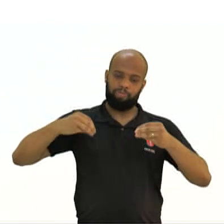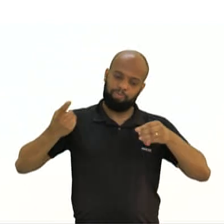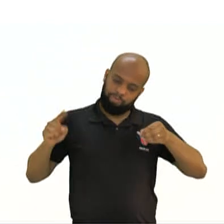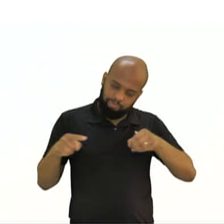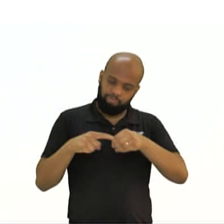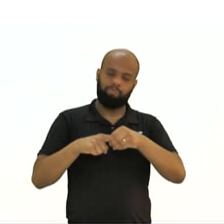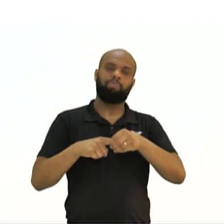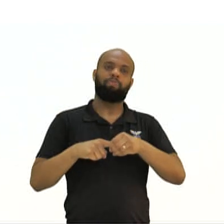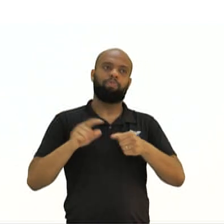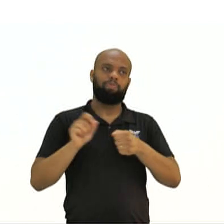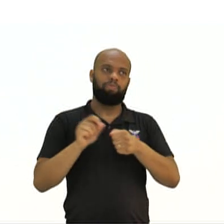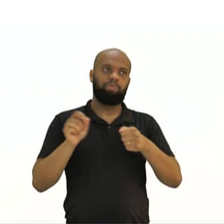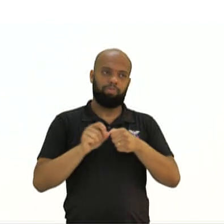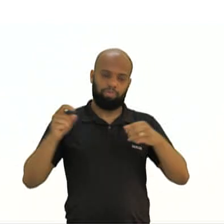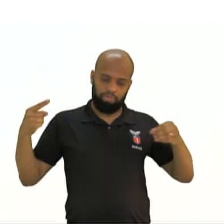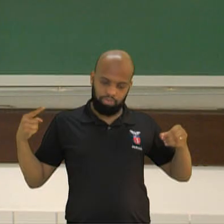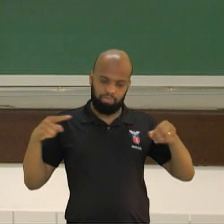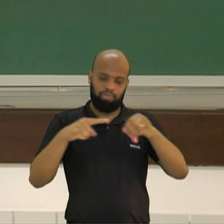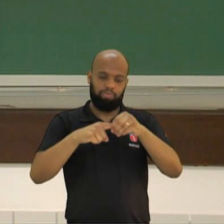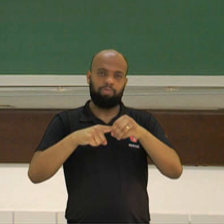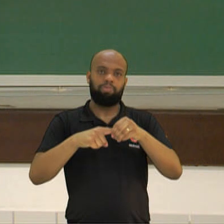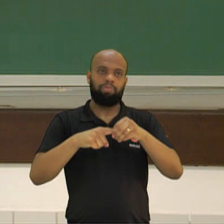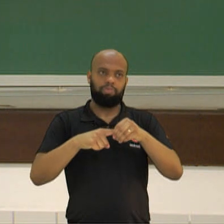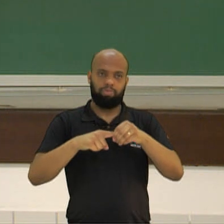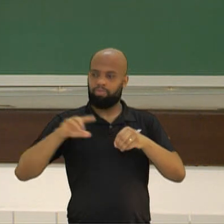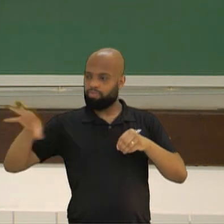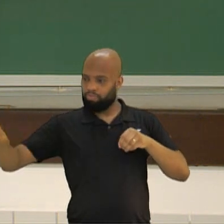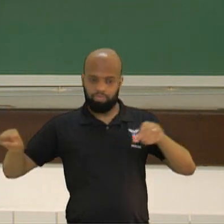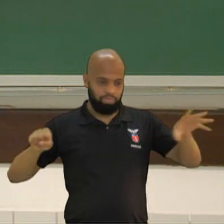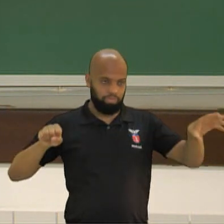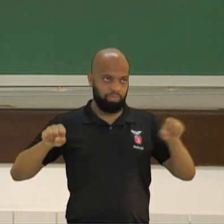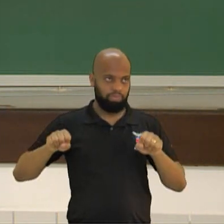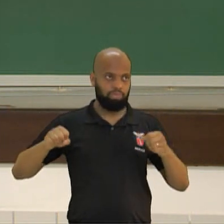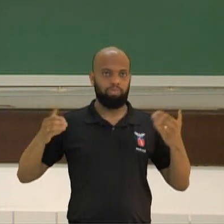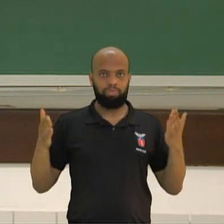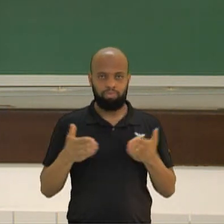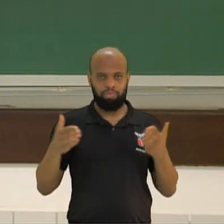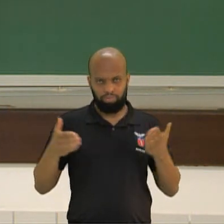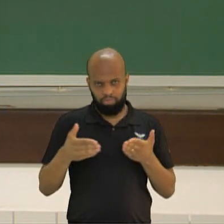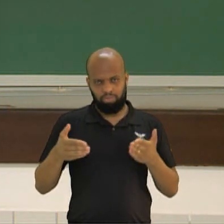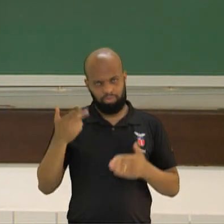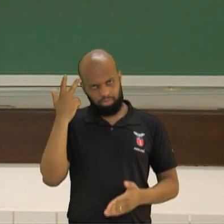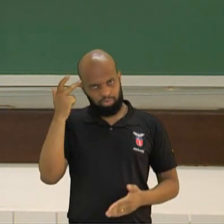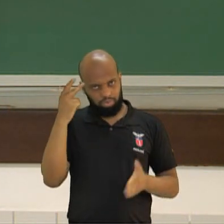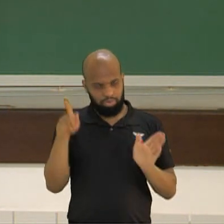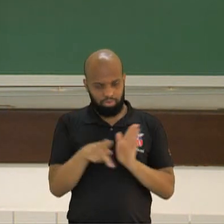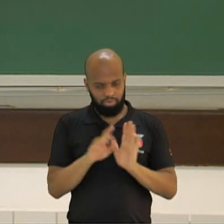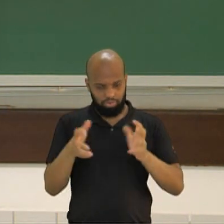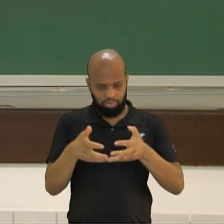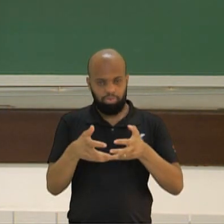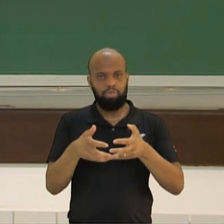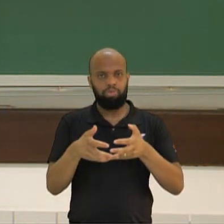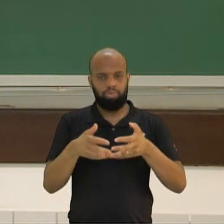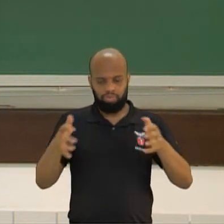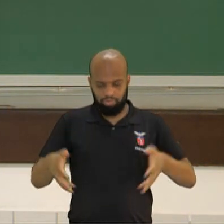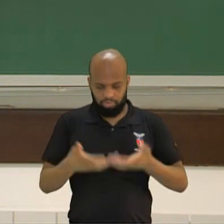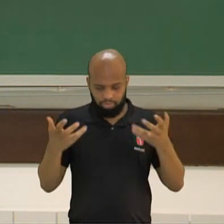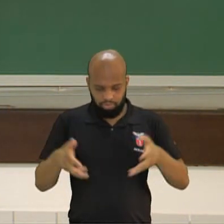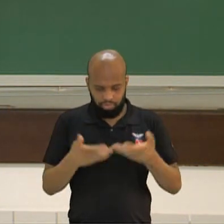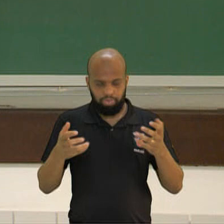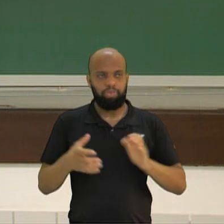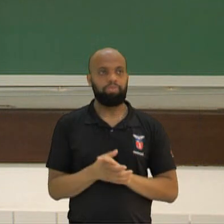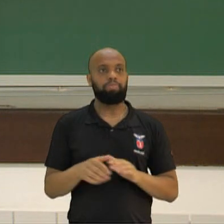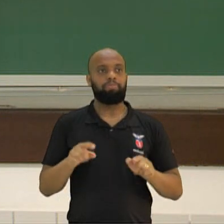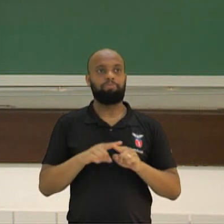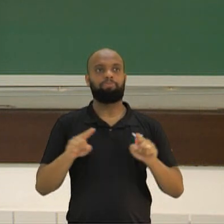da outra. Ele fez uma fecundação cruzada, o que normalmente acontece nos vegetais. Porém, olha